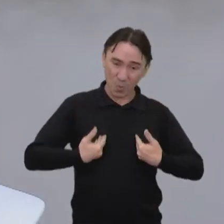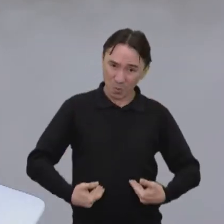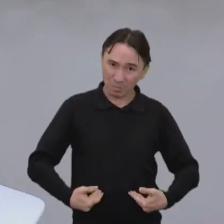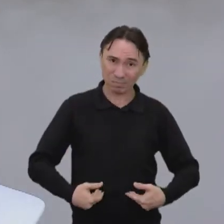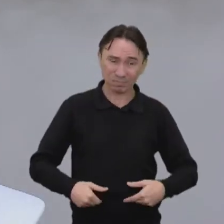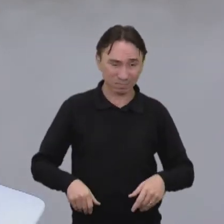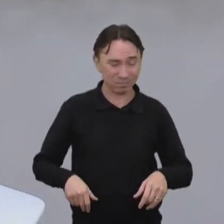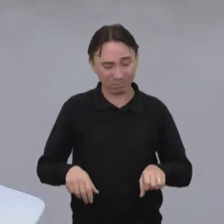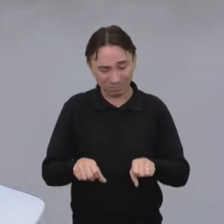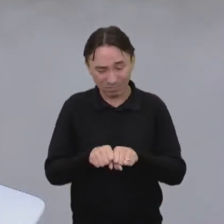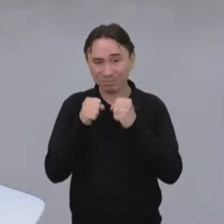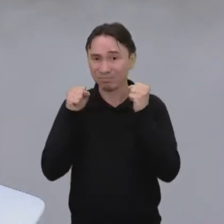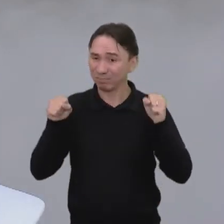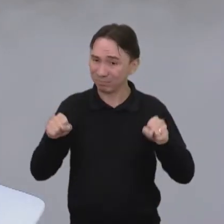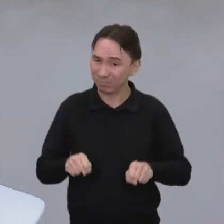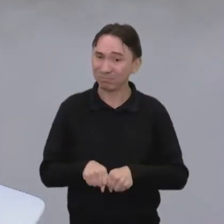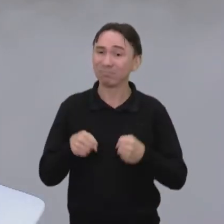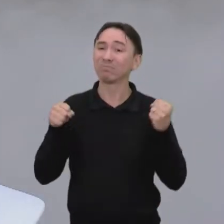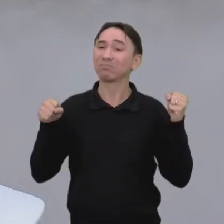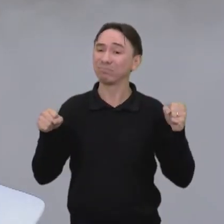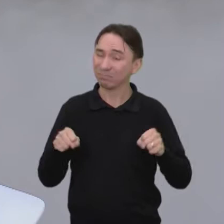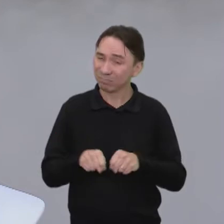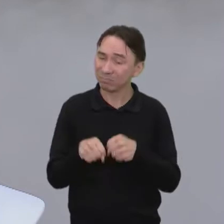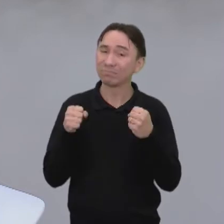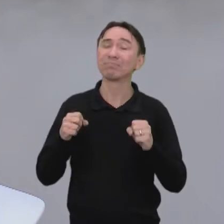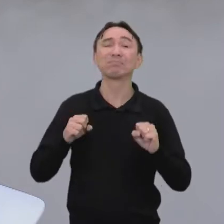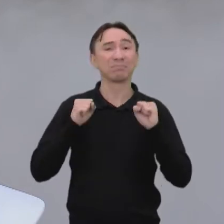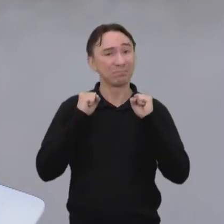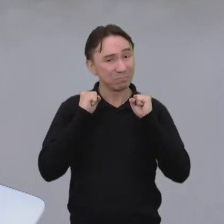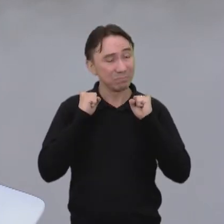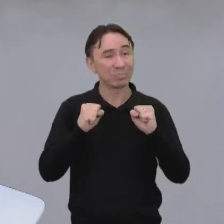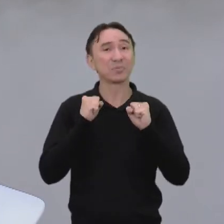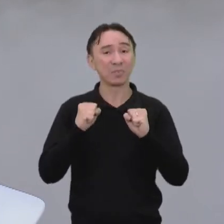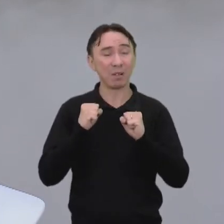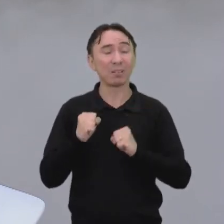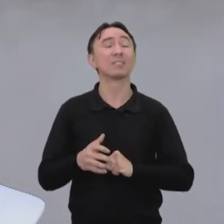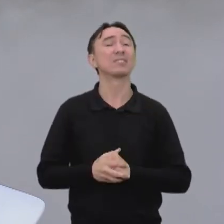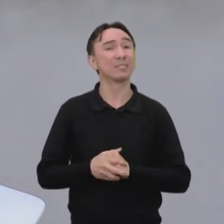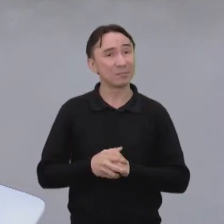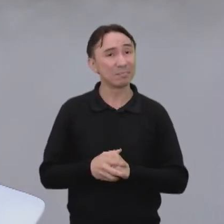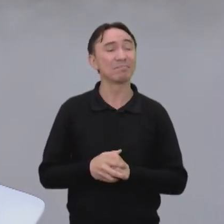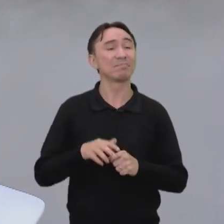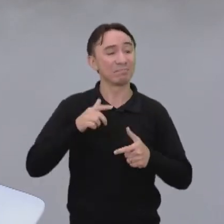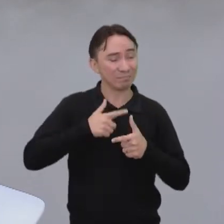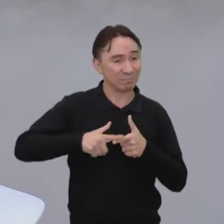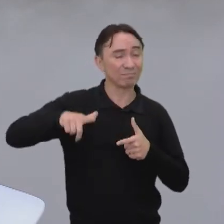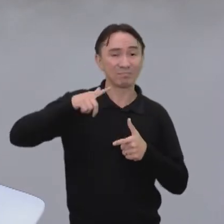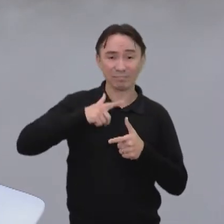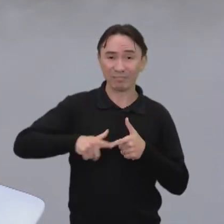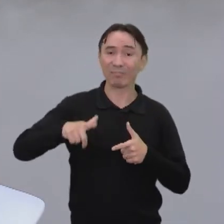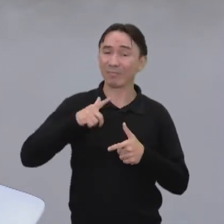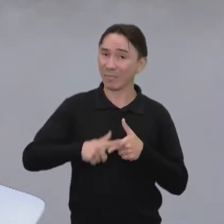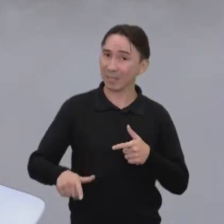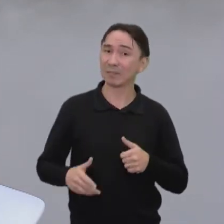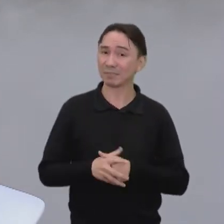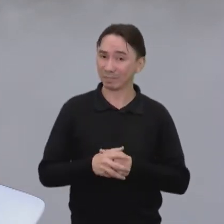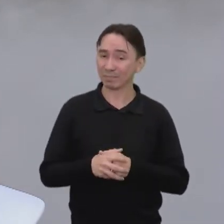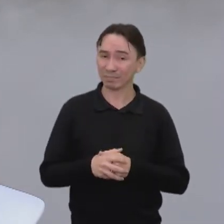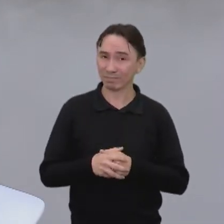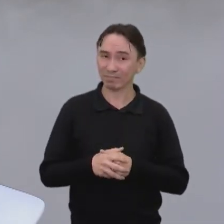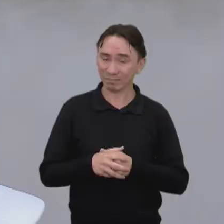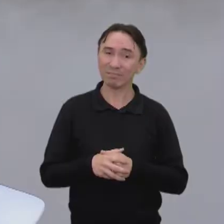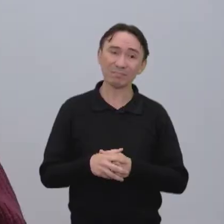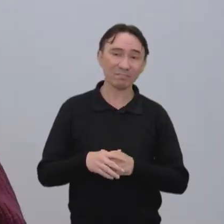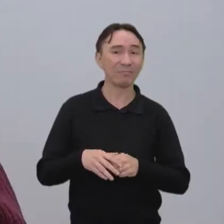que os nossos aspectos fisiológicos estejam muito prejudicados. E na mortalidade mesmo, quando não tem mais